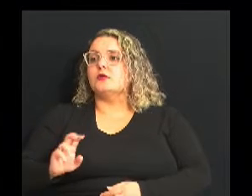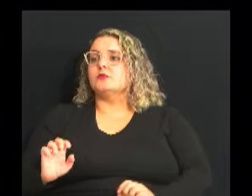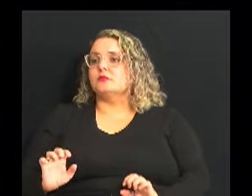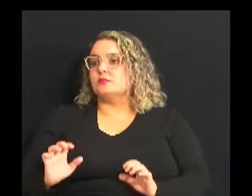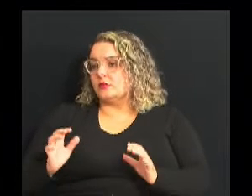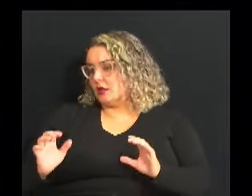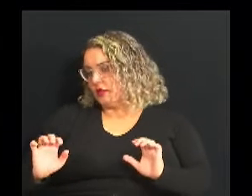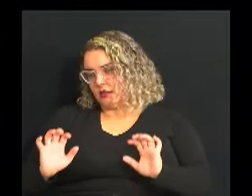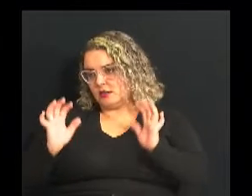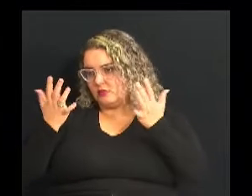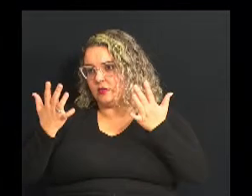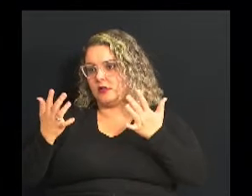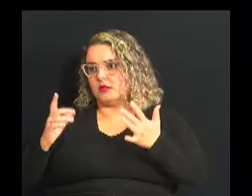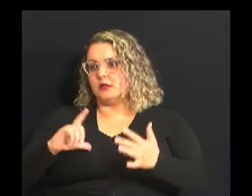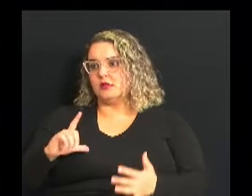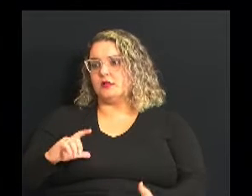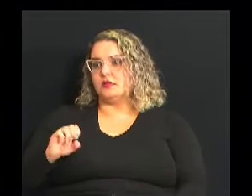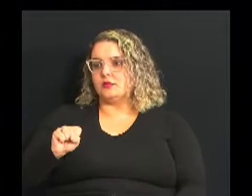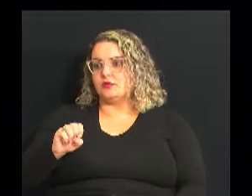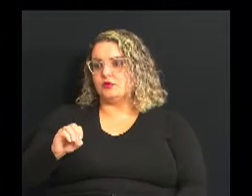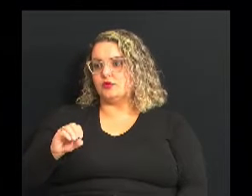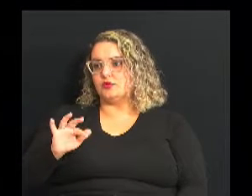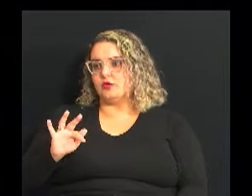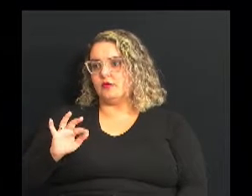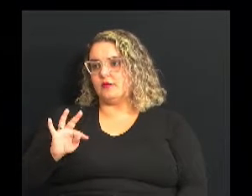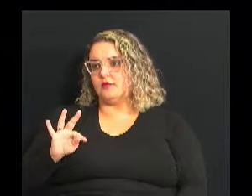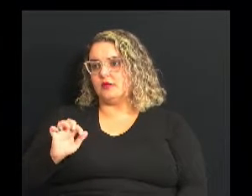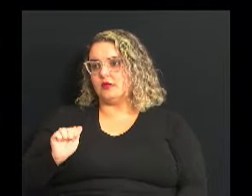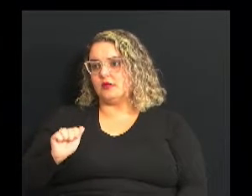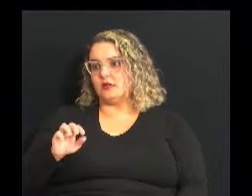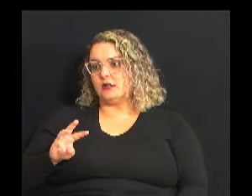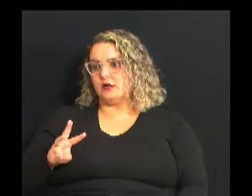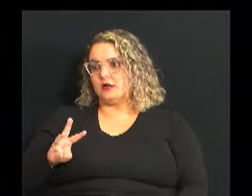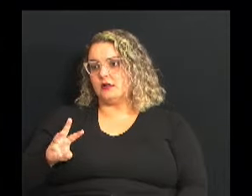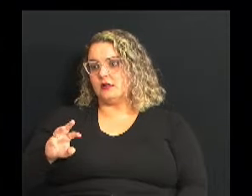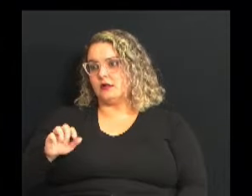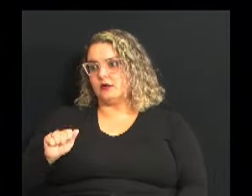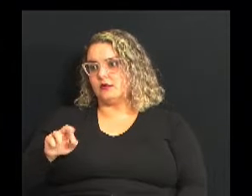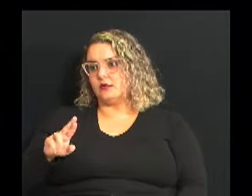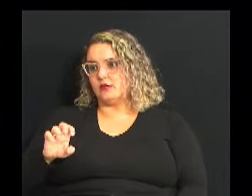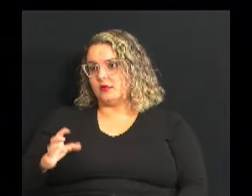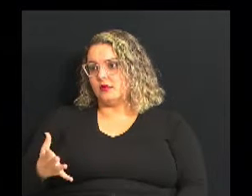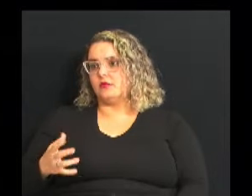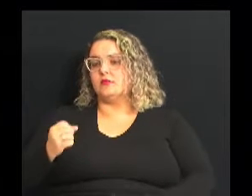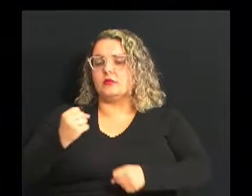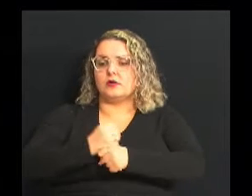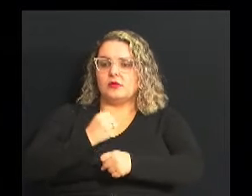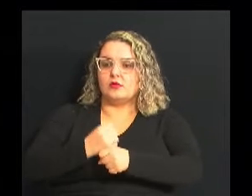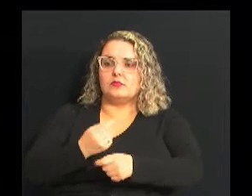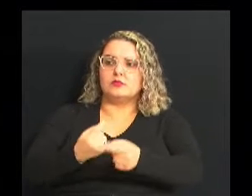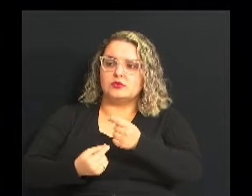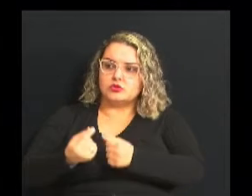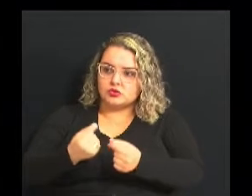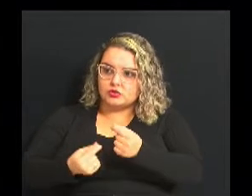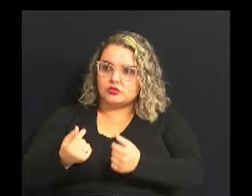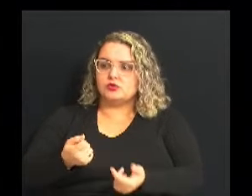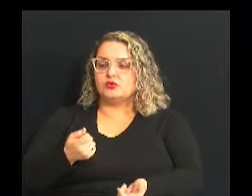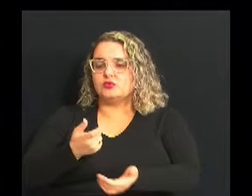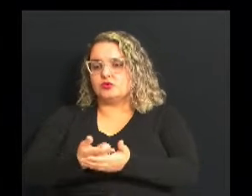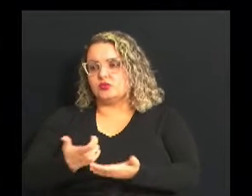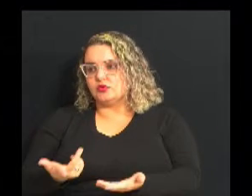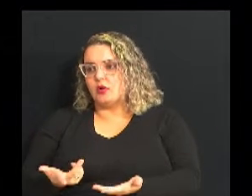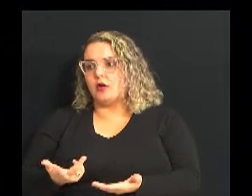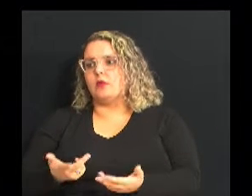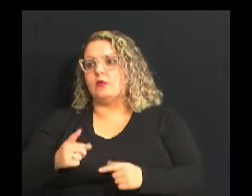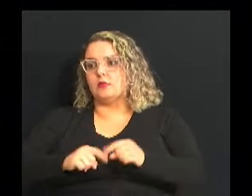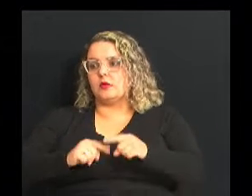Tem um software também voltado para obra, né, para criação de orçamento, né, de obras e acompanhamento de todo